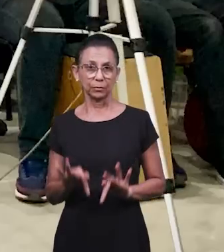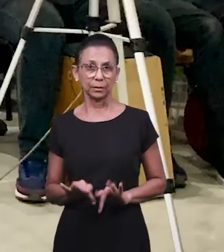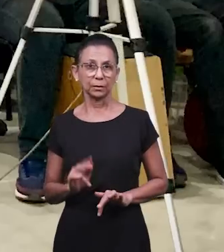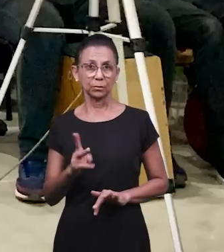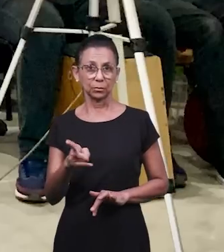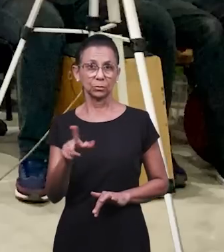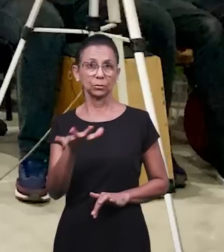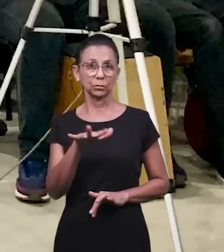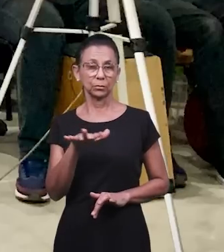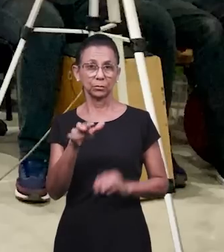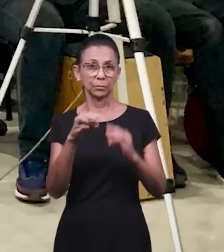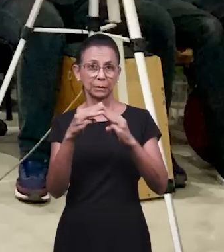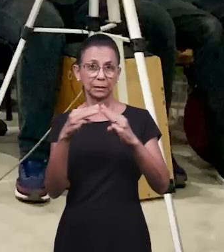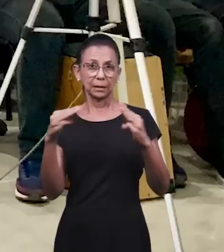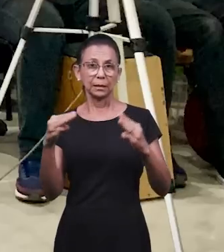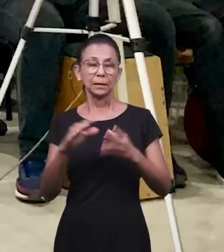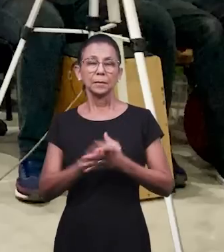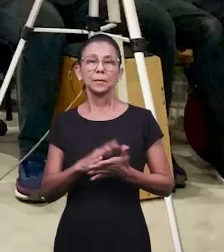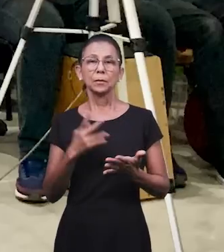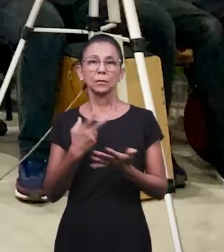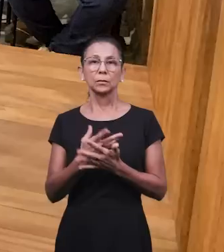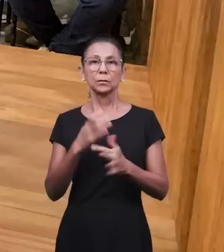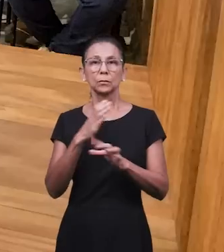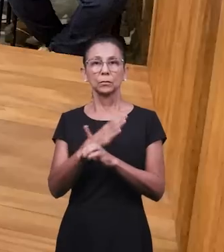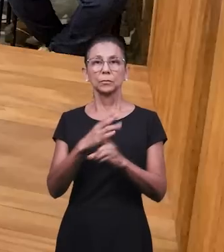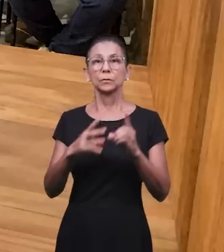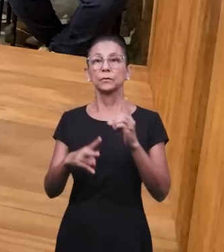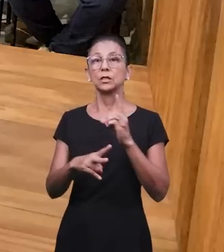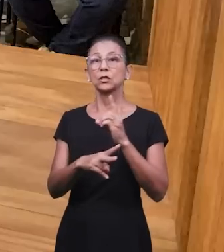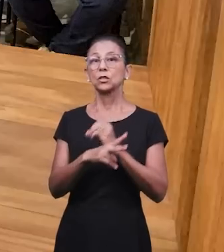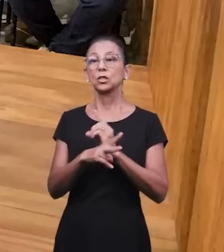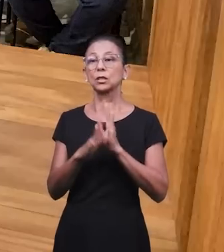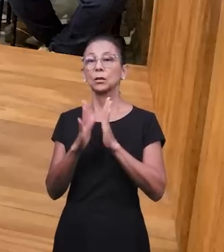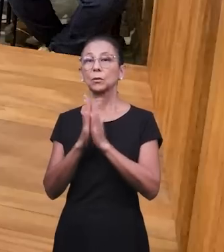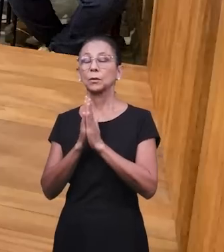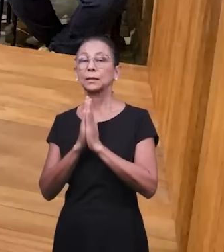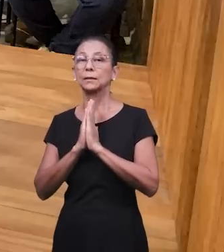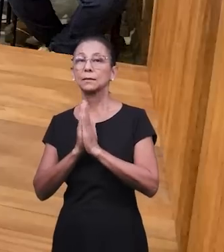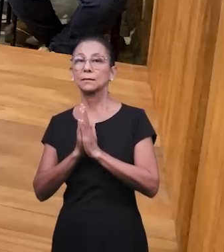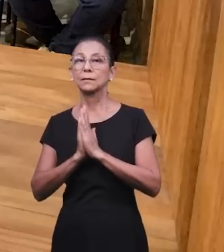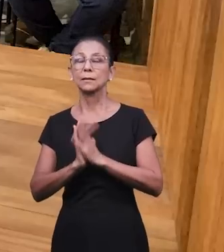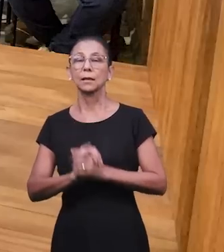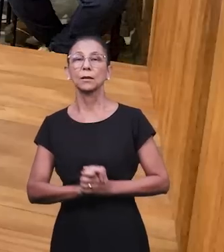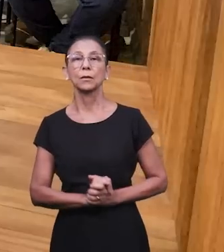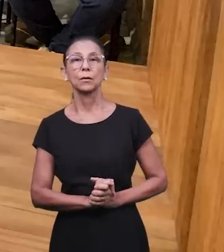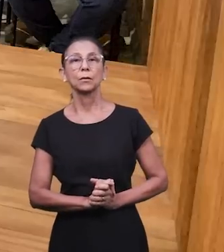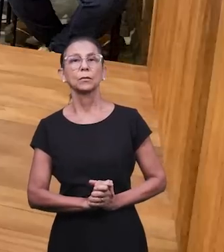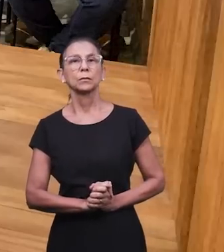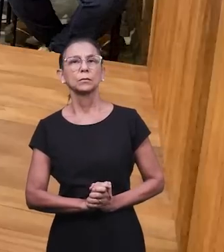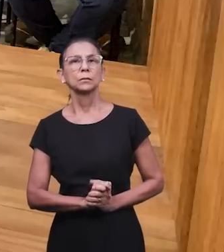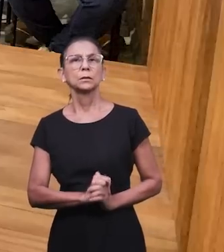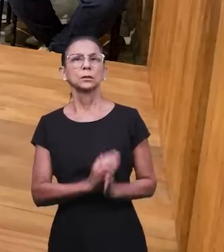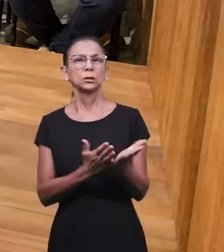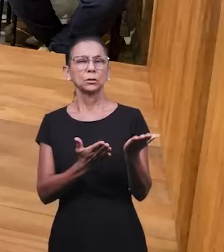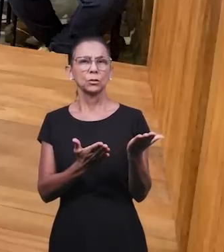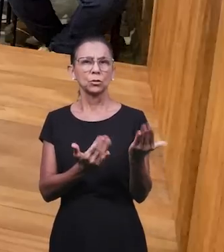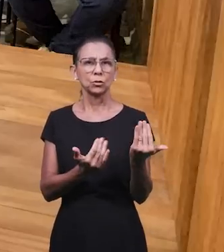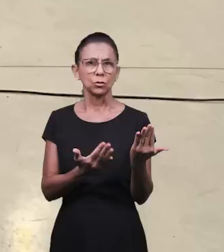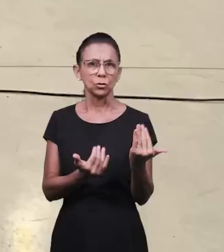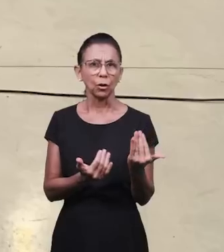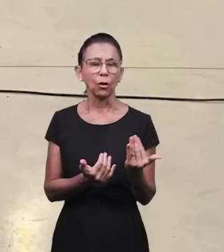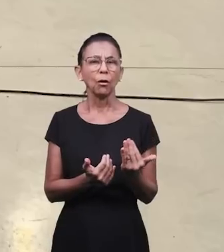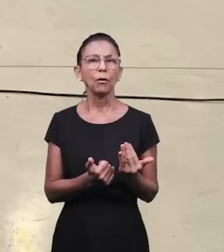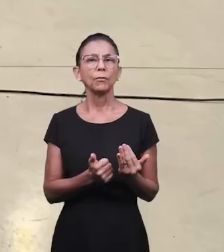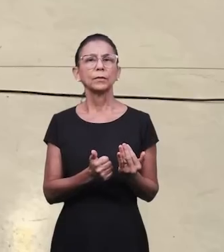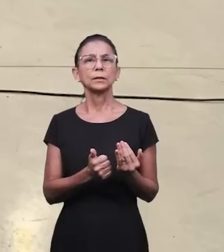Porto Alegre, foi realizada uma vigília de oração, com a participação dos nossos jovens e de muitos irmãos que